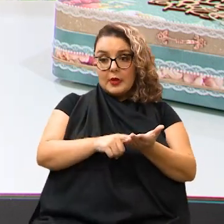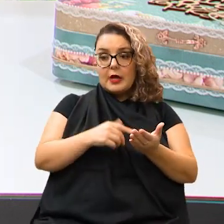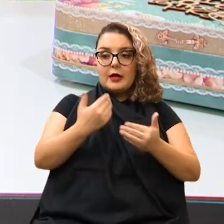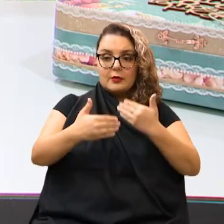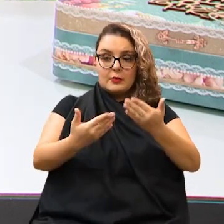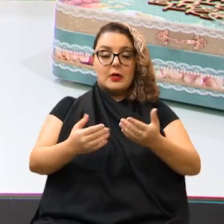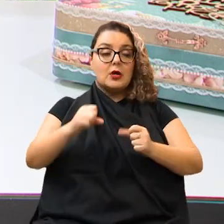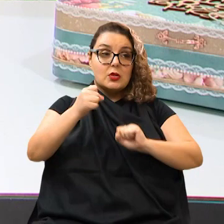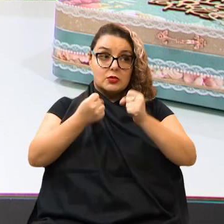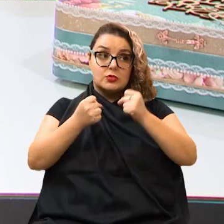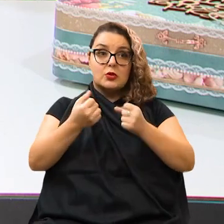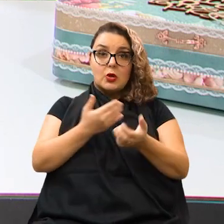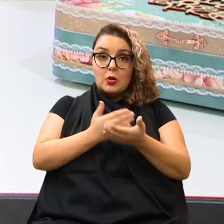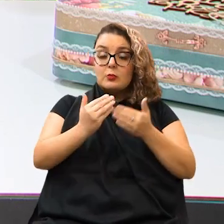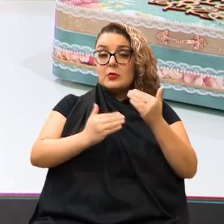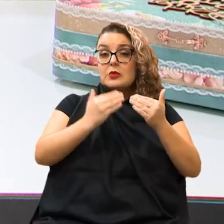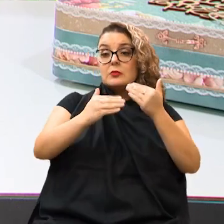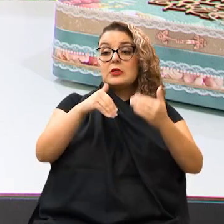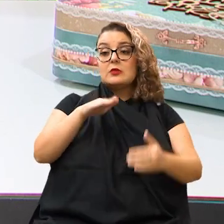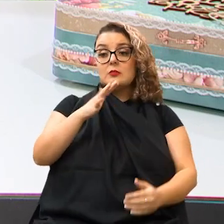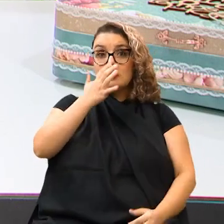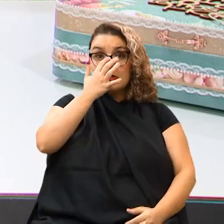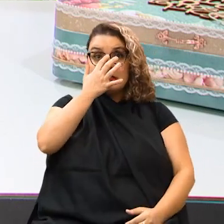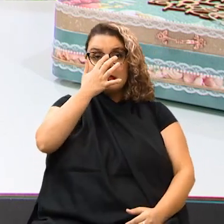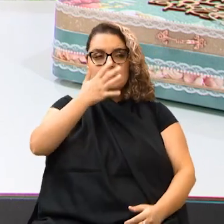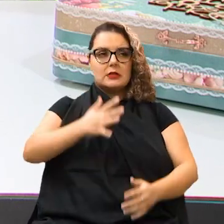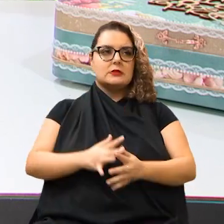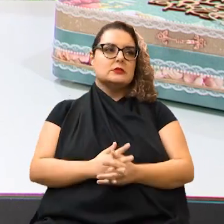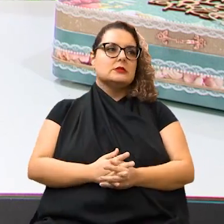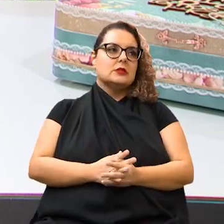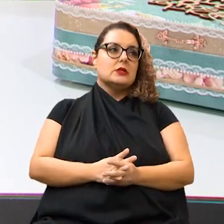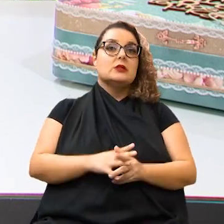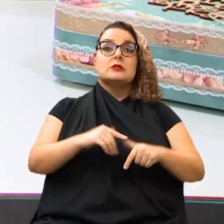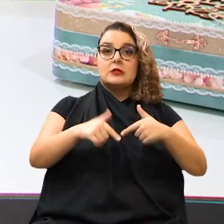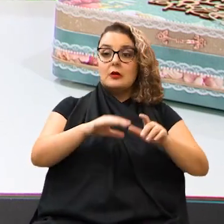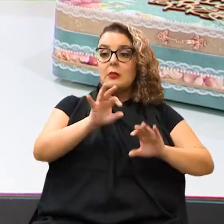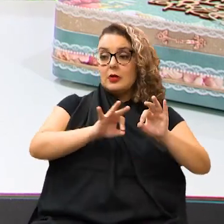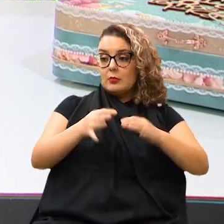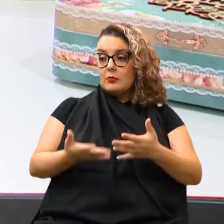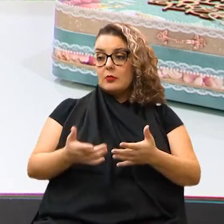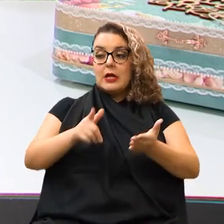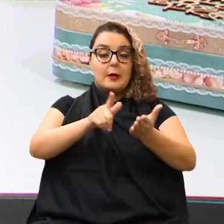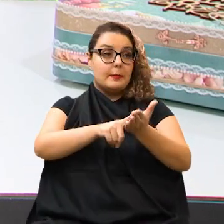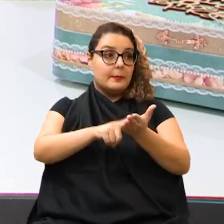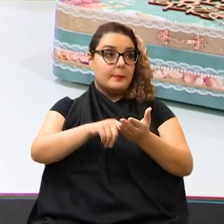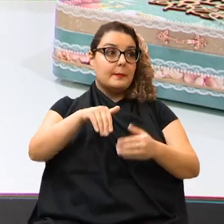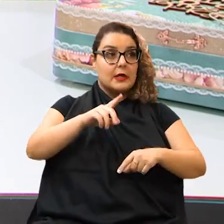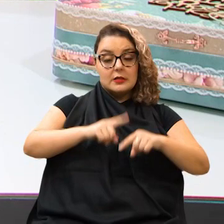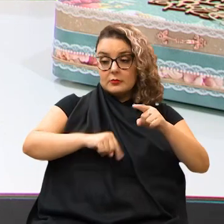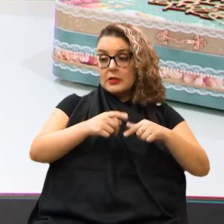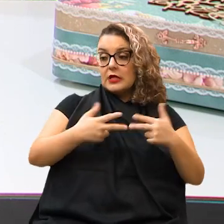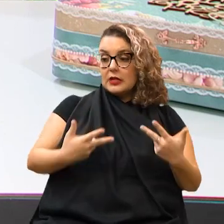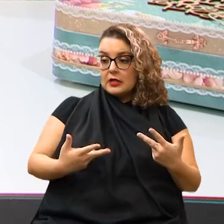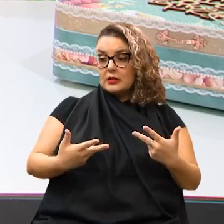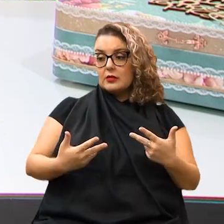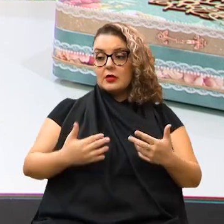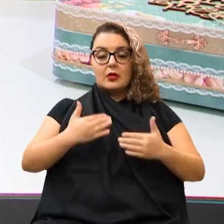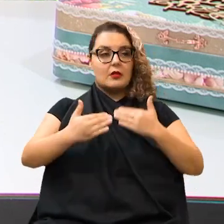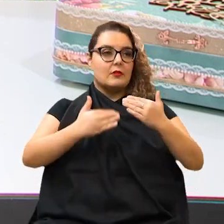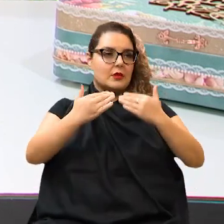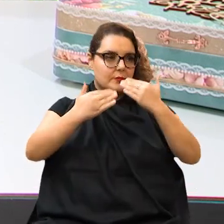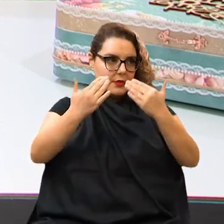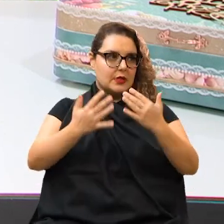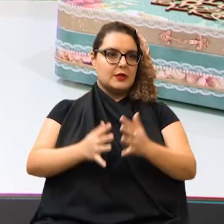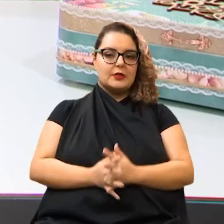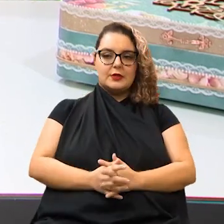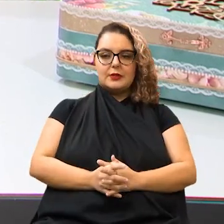o tempo, as fábricas, as empresas começaram a desenvolver mais trabalhos, mais projetos, mais papéis, mais materiais. E